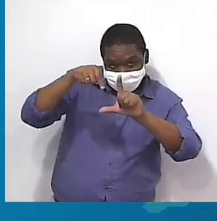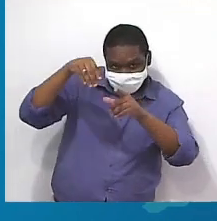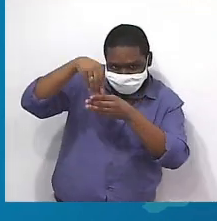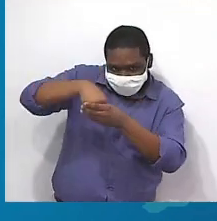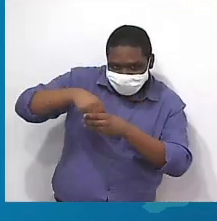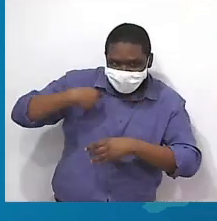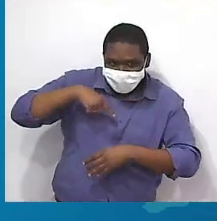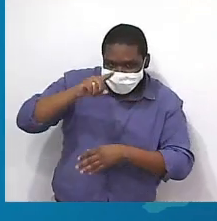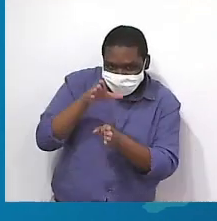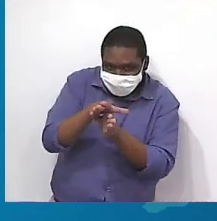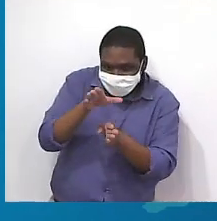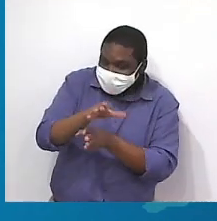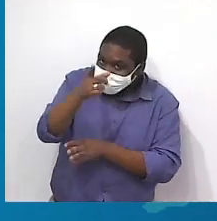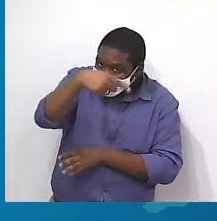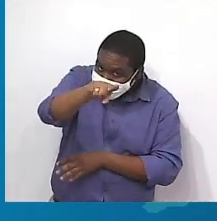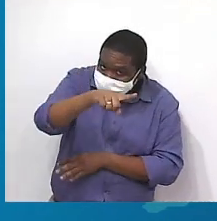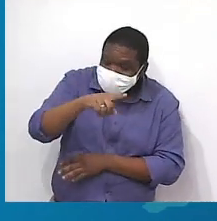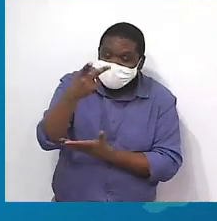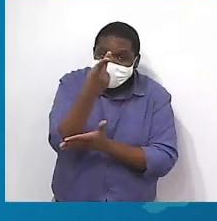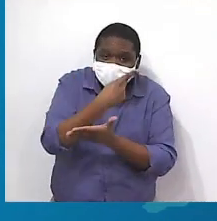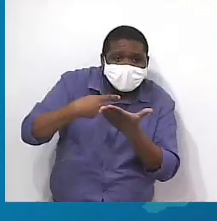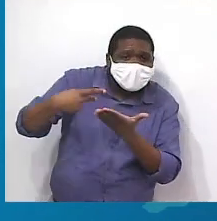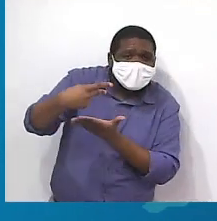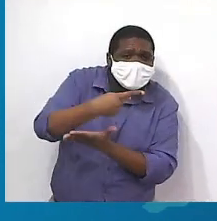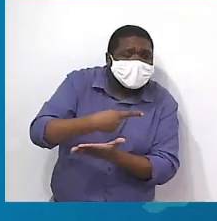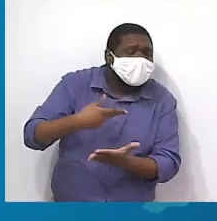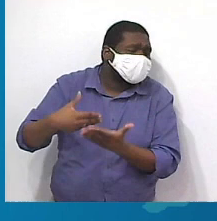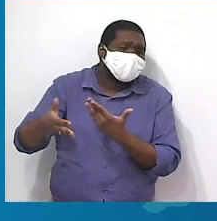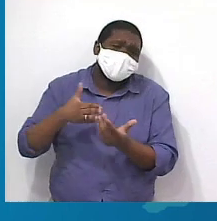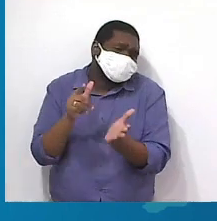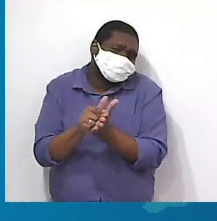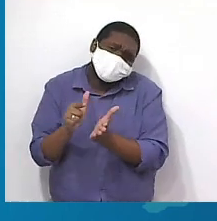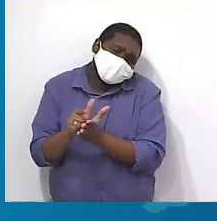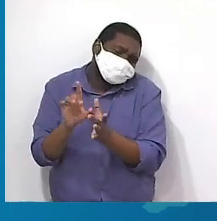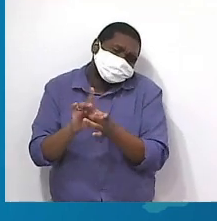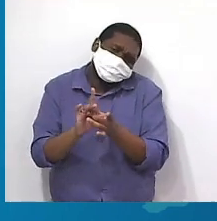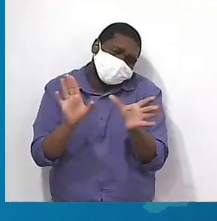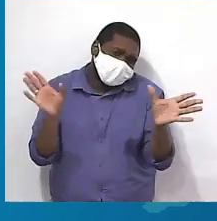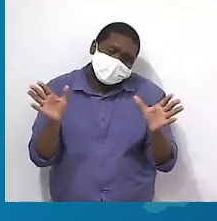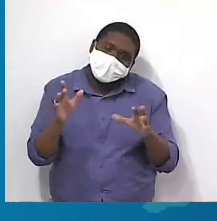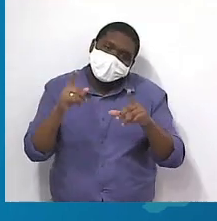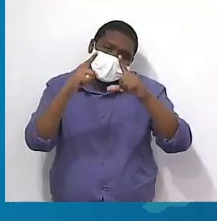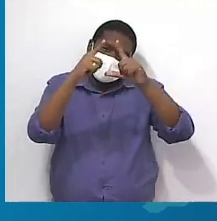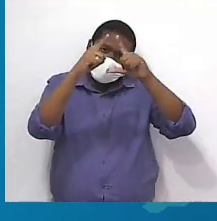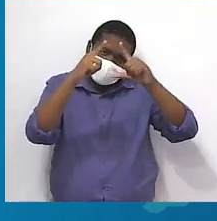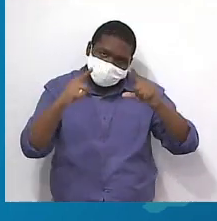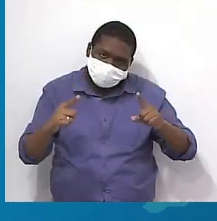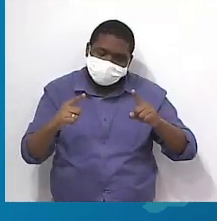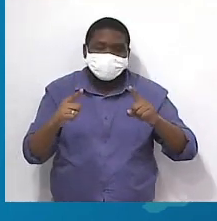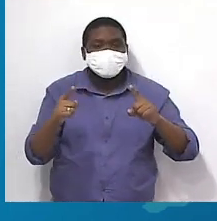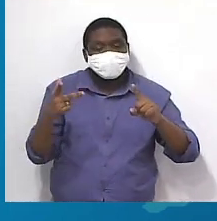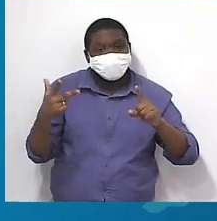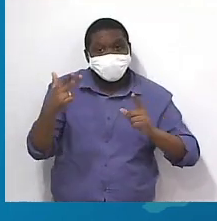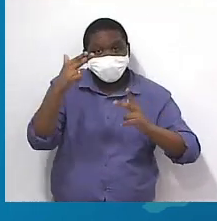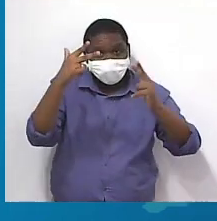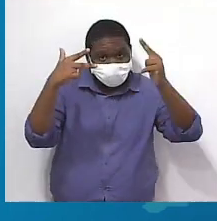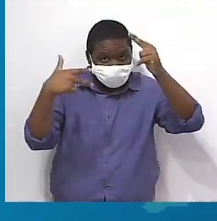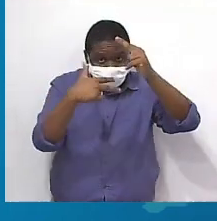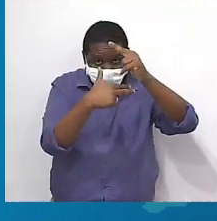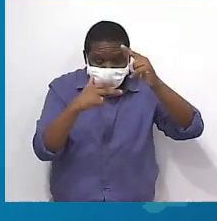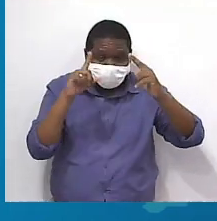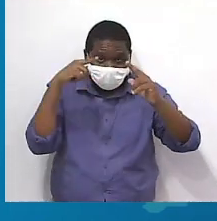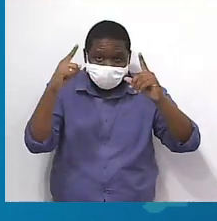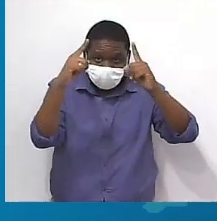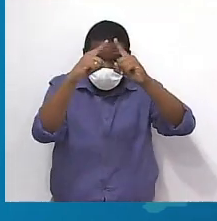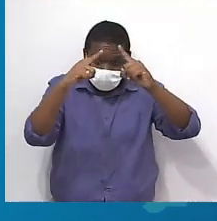ti. Desenha qualquer triângulo numa folha de caderno qualquer. Recorta ele. Depois você